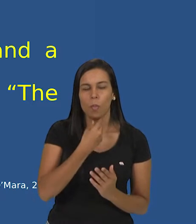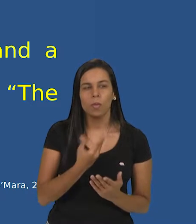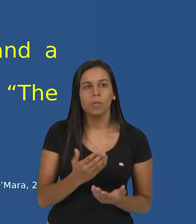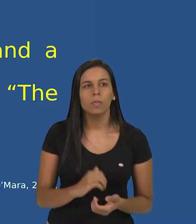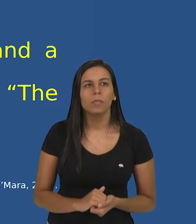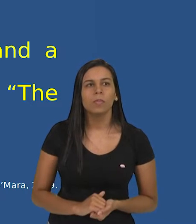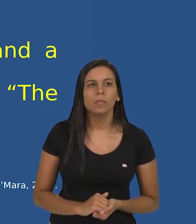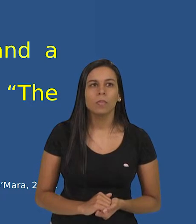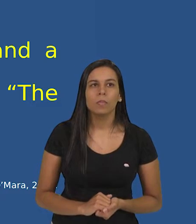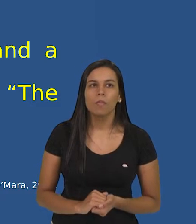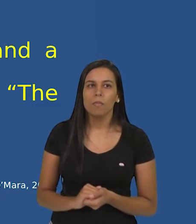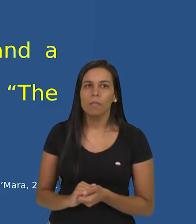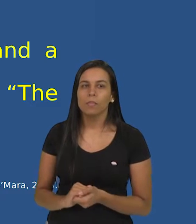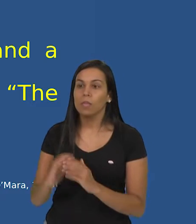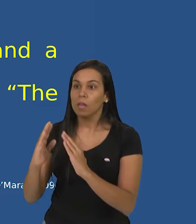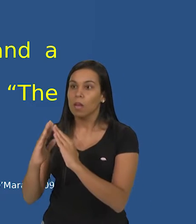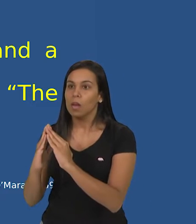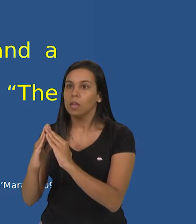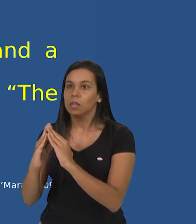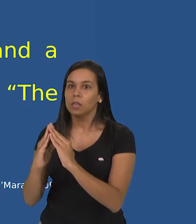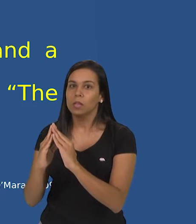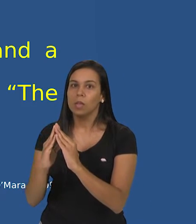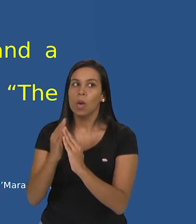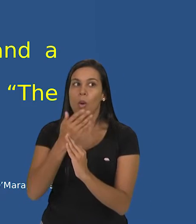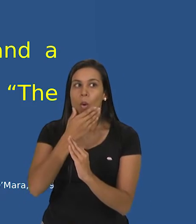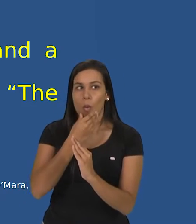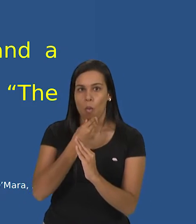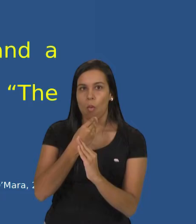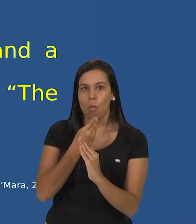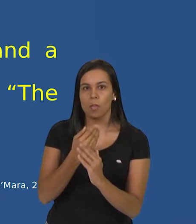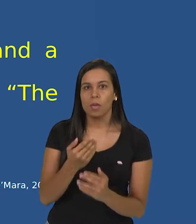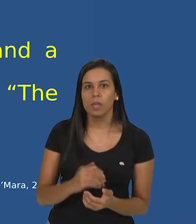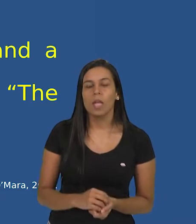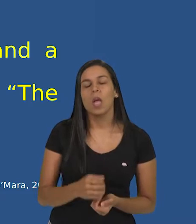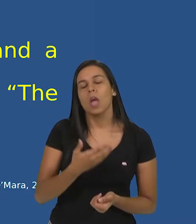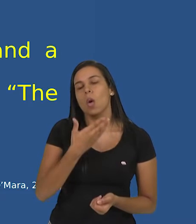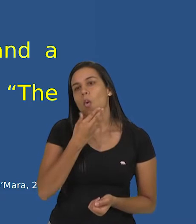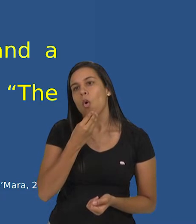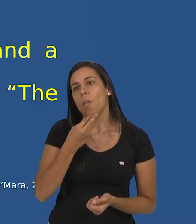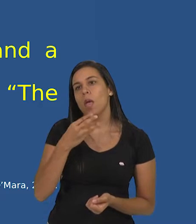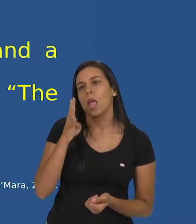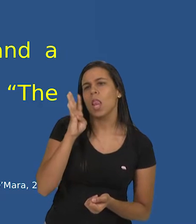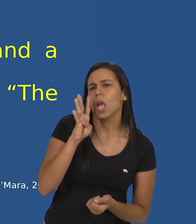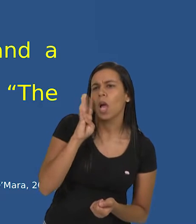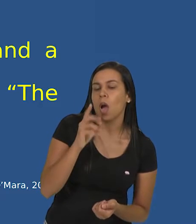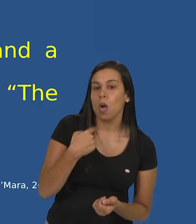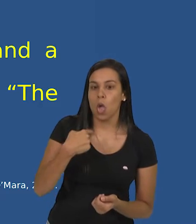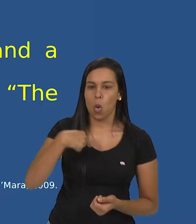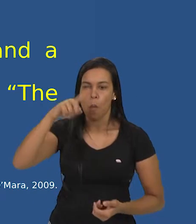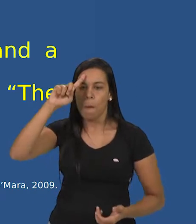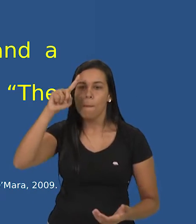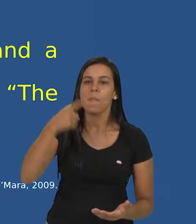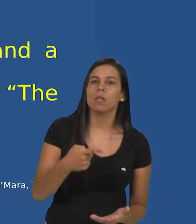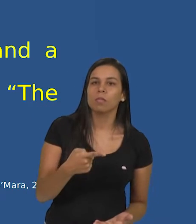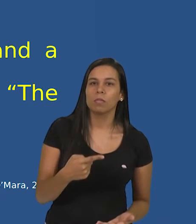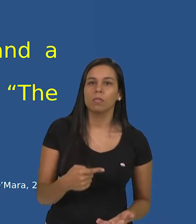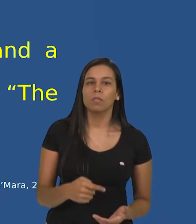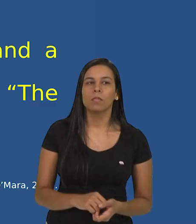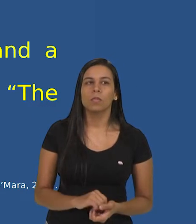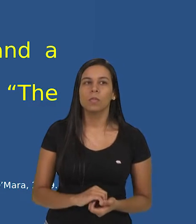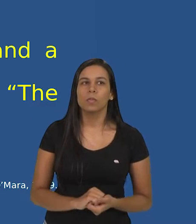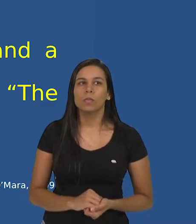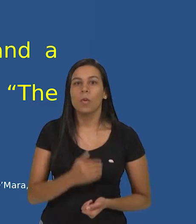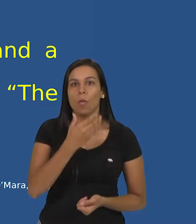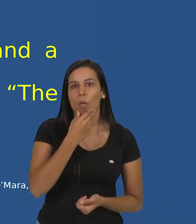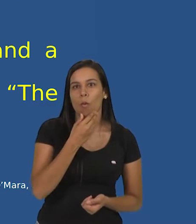Nas casas onde o homem era o boss é uma palavra legal, né? É o patrão, é aquele que manda, ou seja, na casa onde o homem era